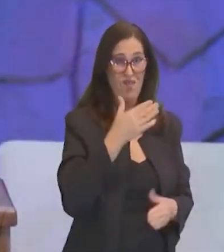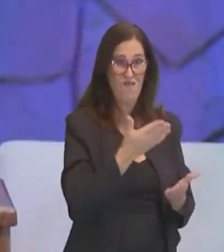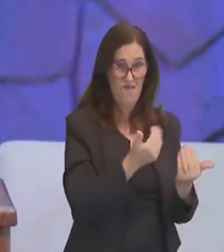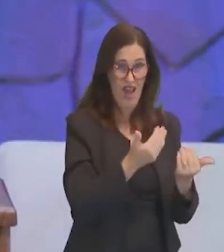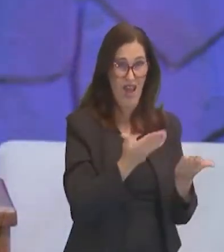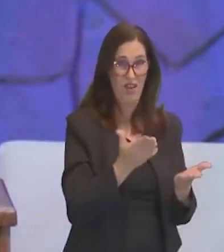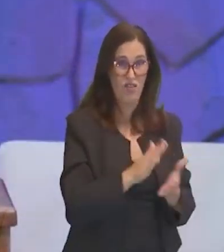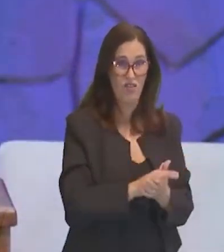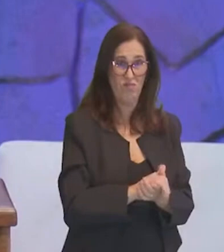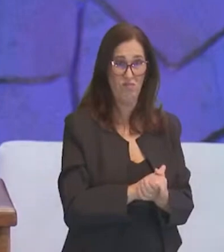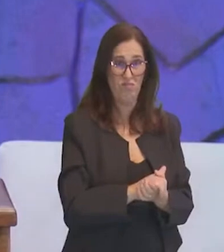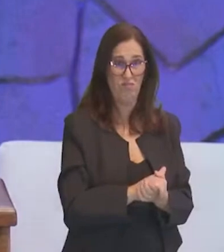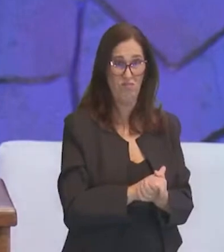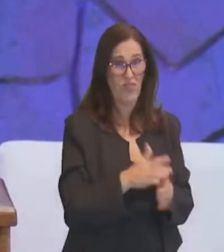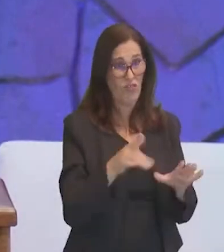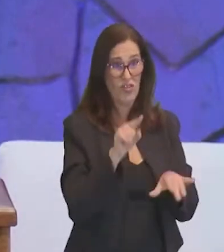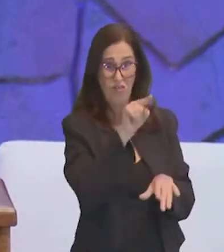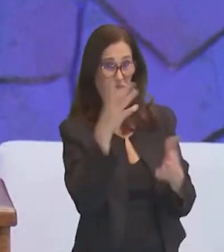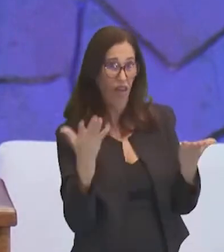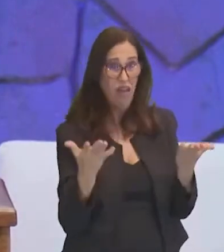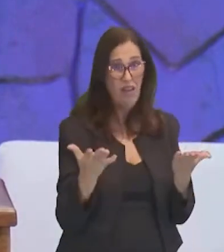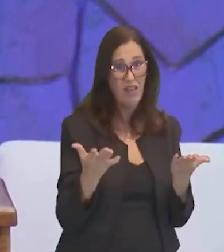você?